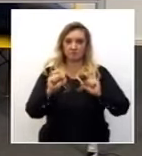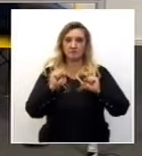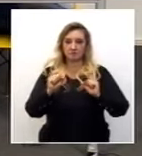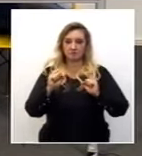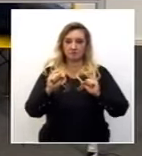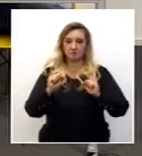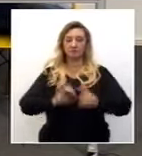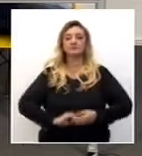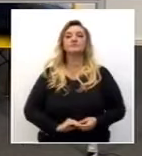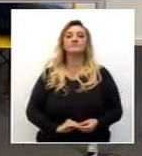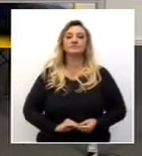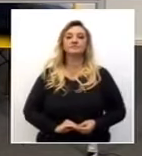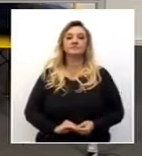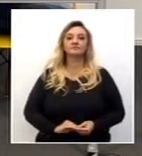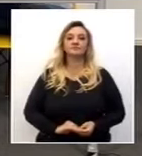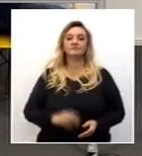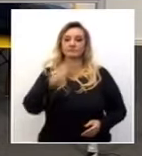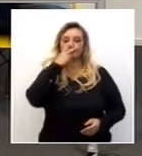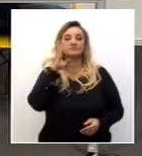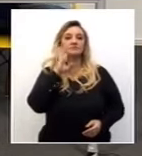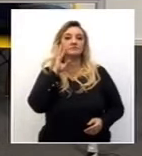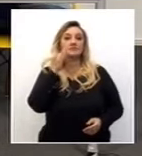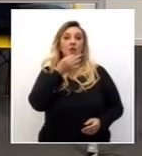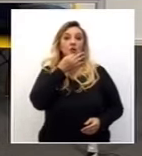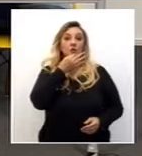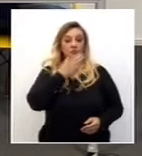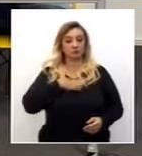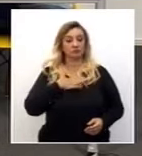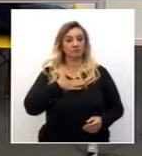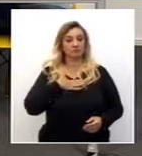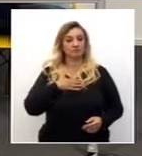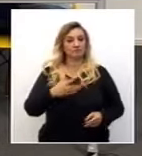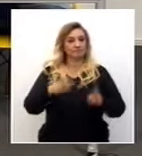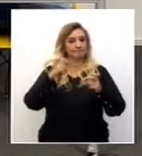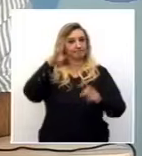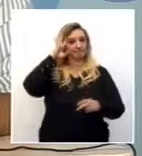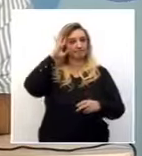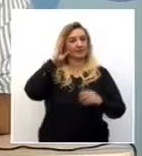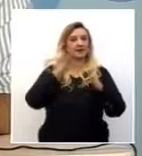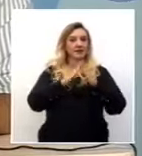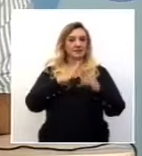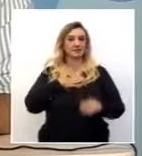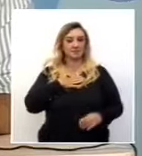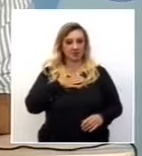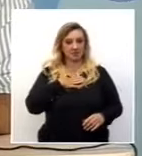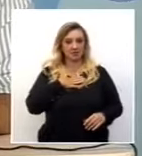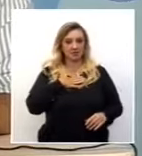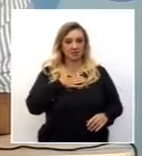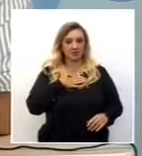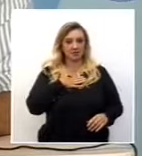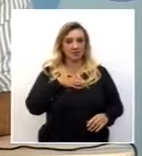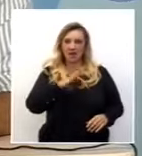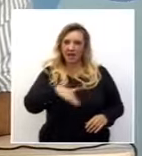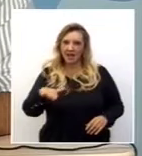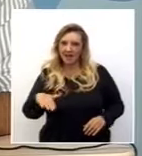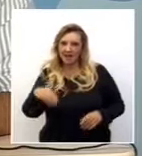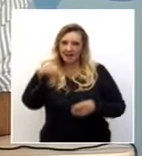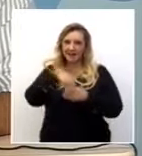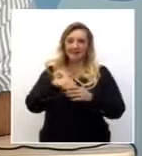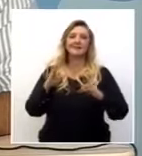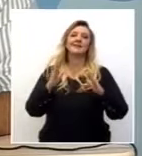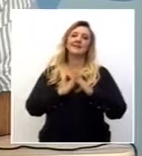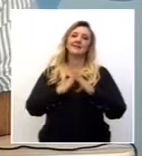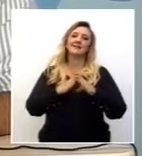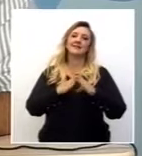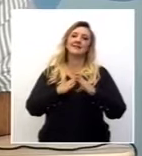daquela ferramenta. Eu acho muito legal uma sugestão que eu andei refletindo na minha casa. Os alunos estão em casa